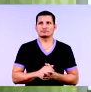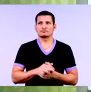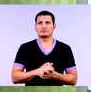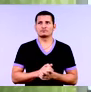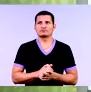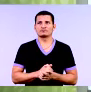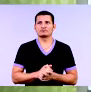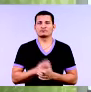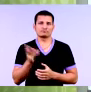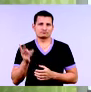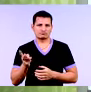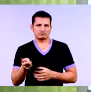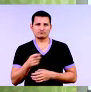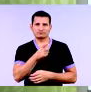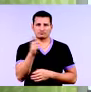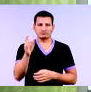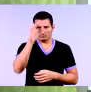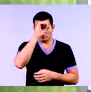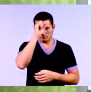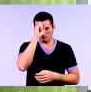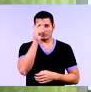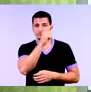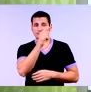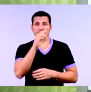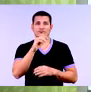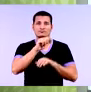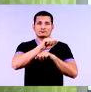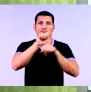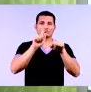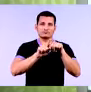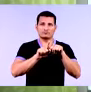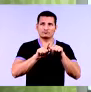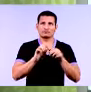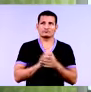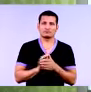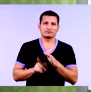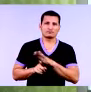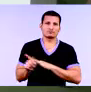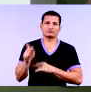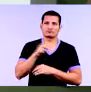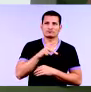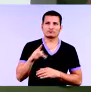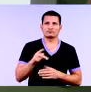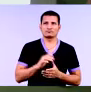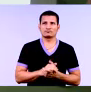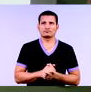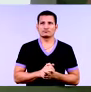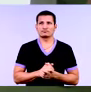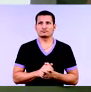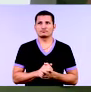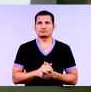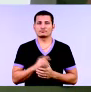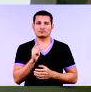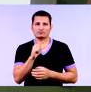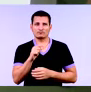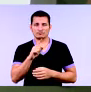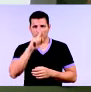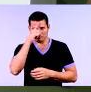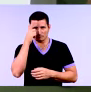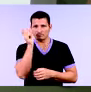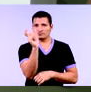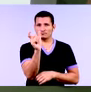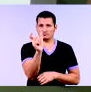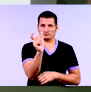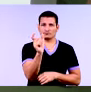aprenderam lá dentro de algoritmos. Professor Marcel, aqui na criação de